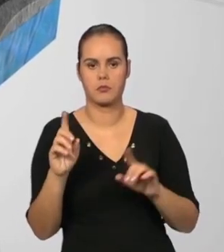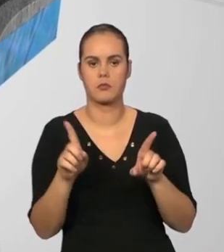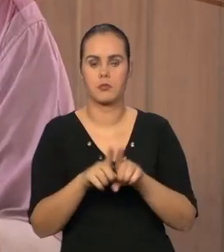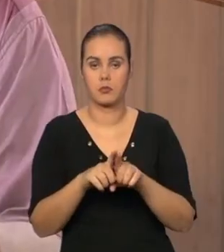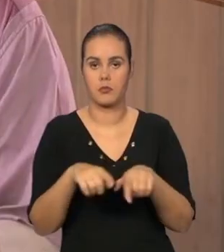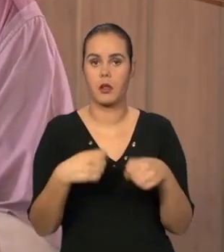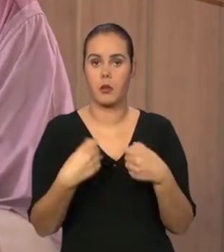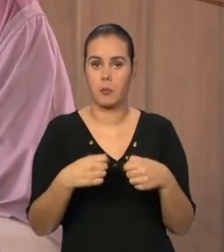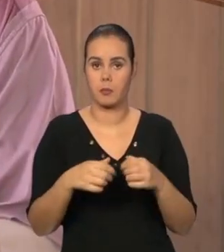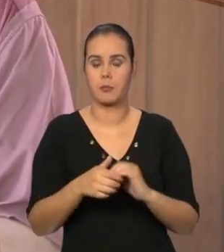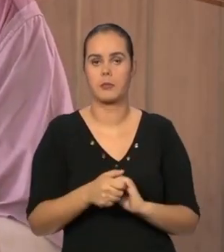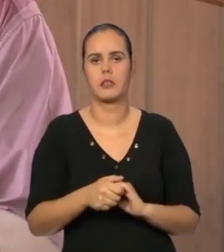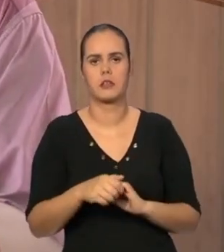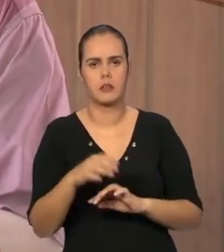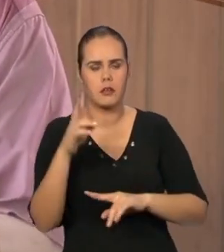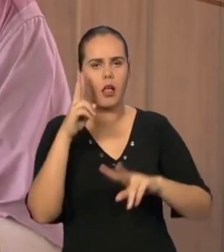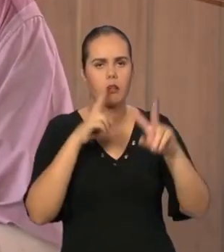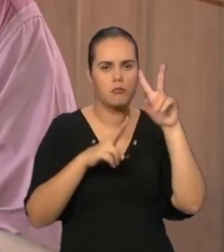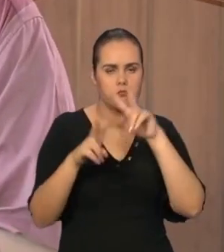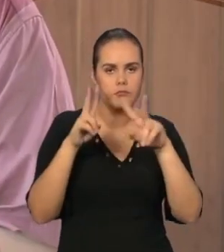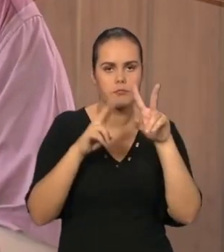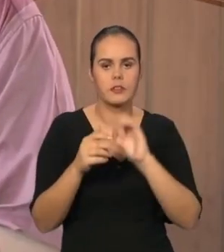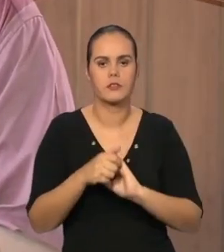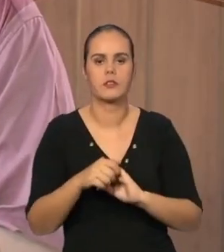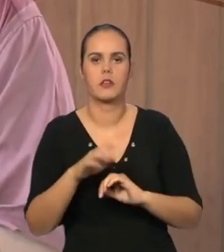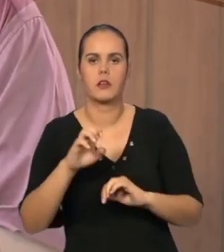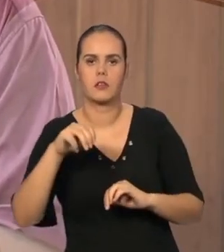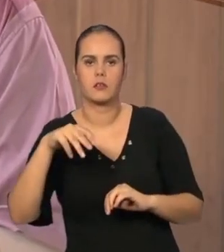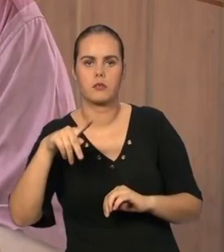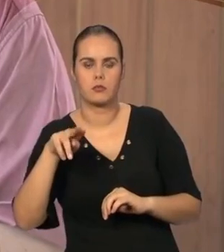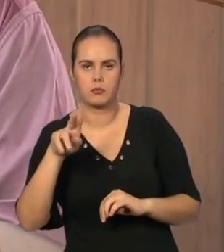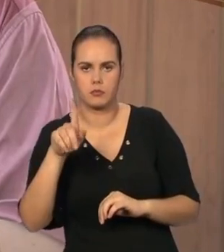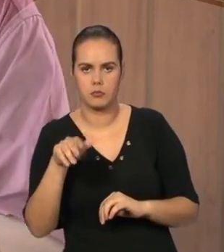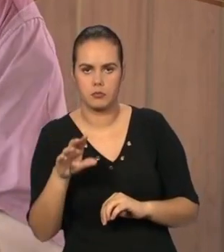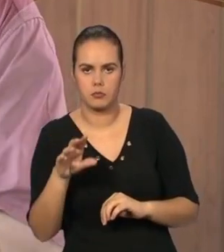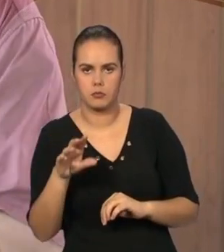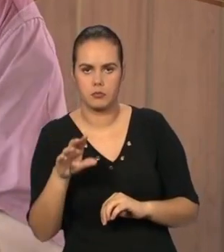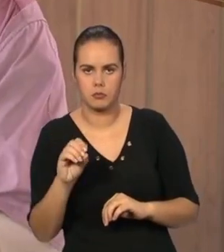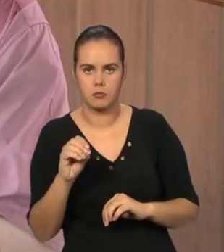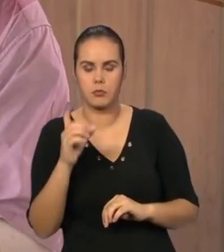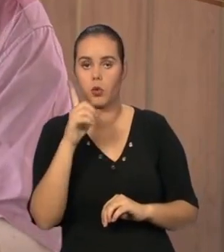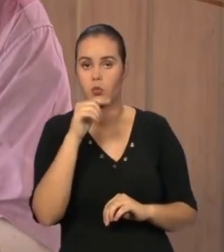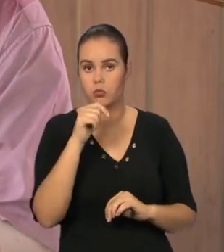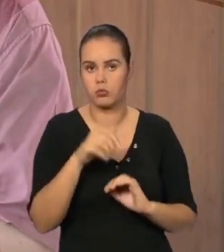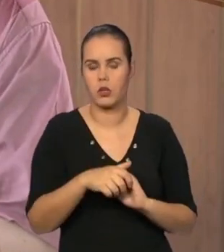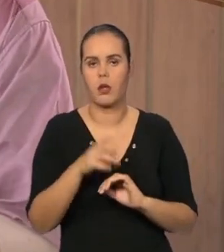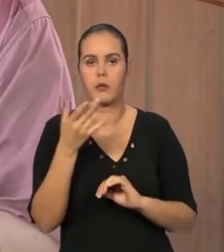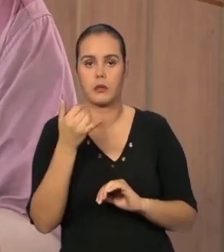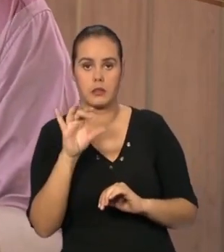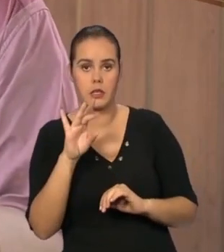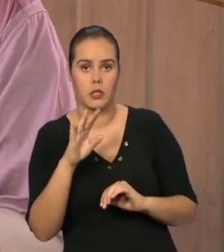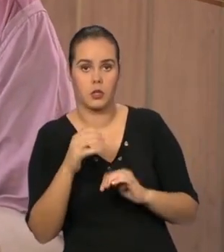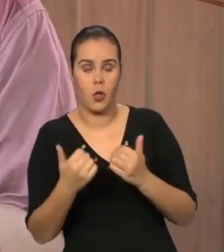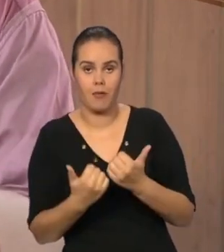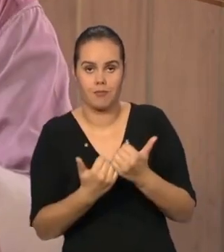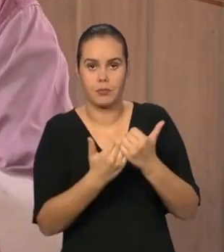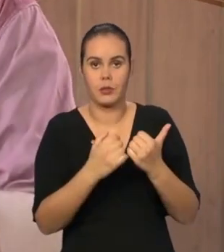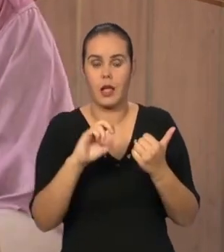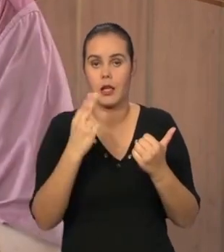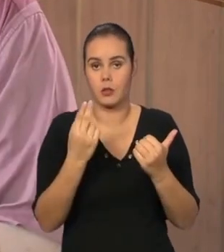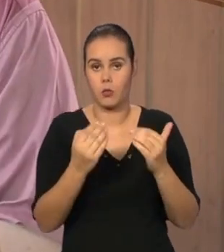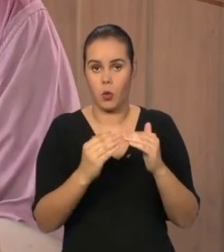que essa obra, esse reservatório pode estar submetido, se ele é só apoiado, se ele é